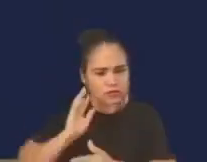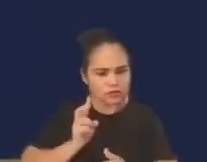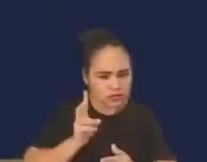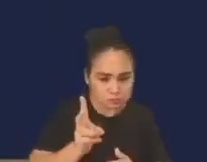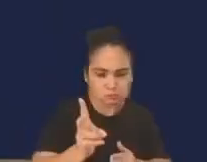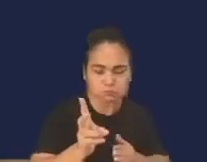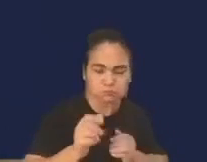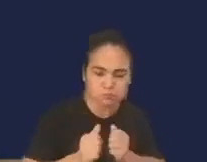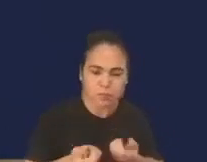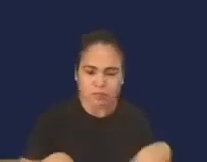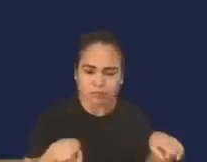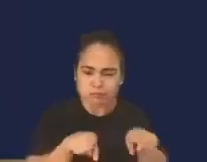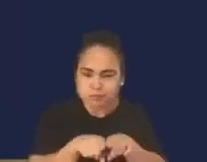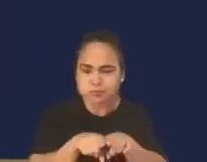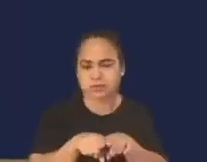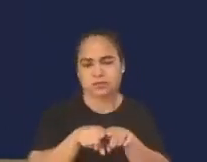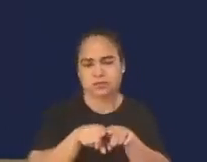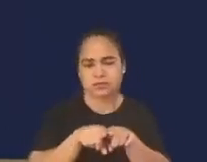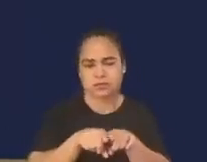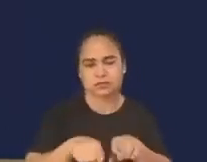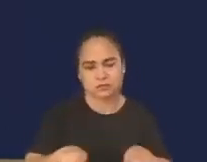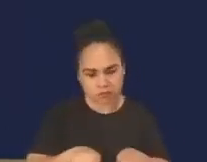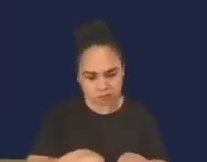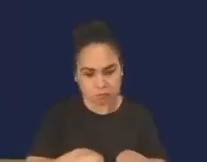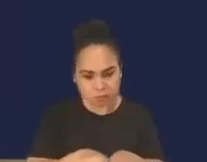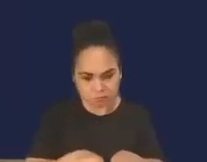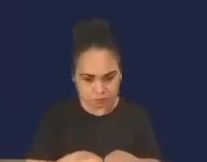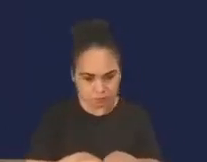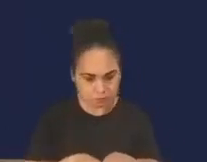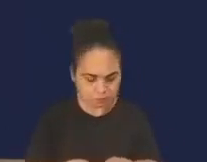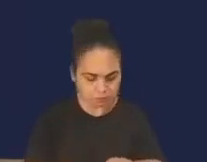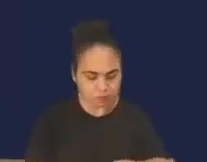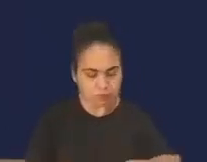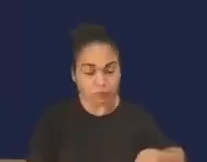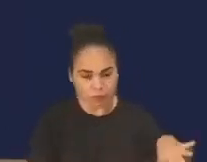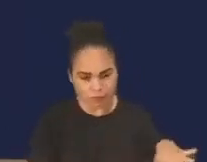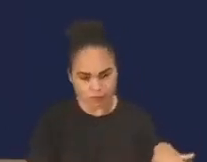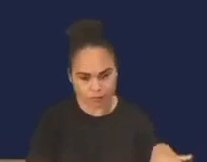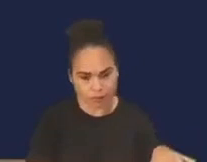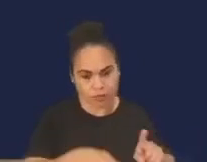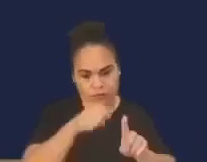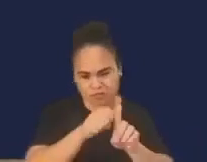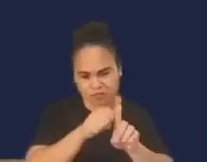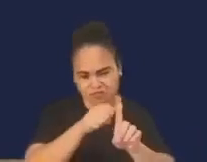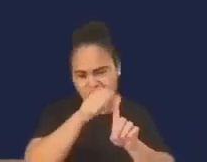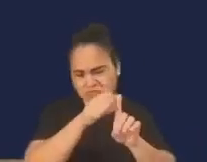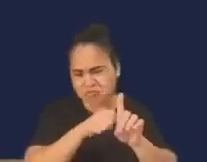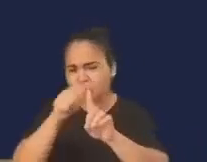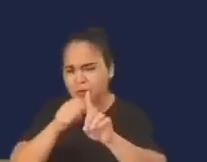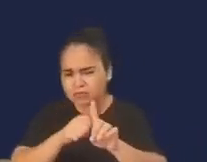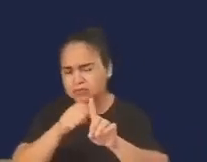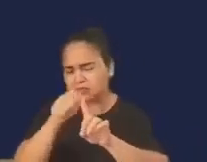visto uma mobilização crescente, sobretudo nos últimos meses, nos governos estaduais, governo